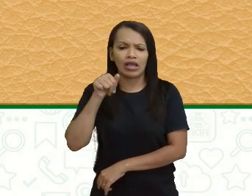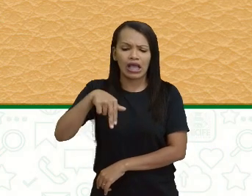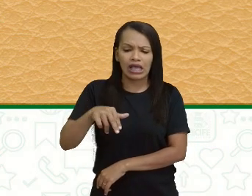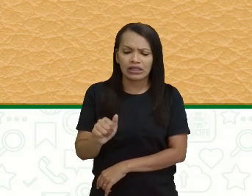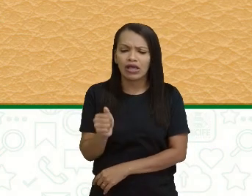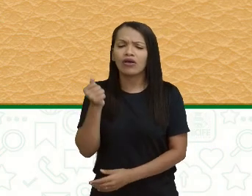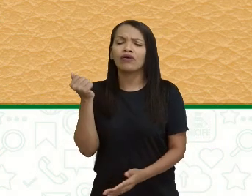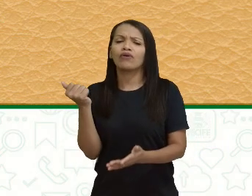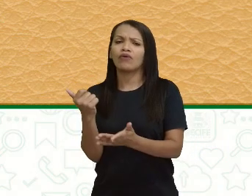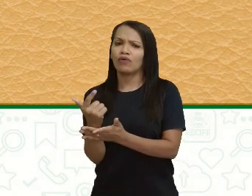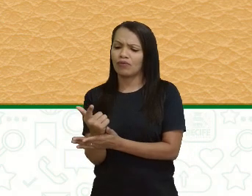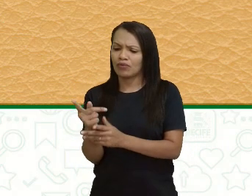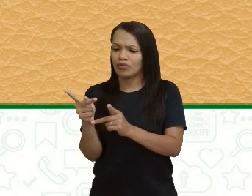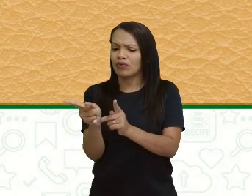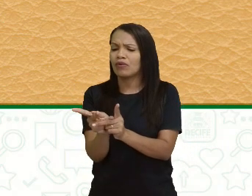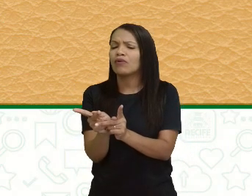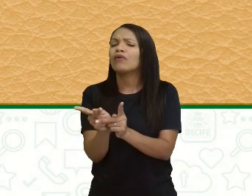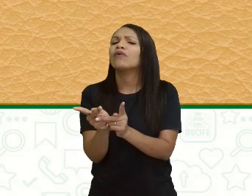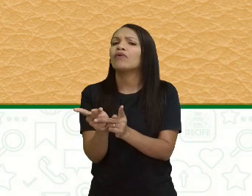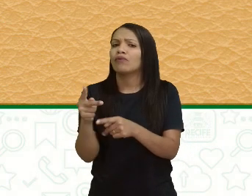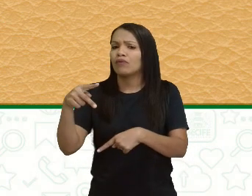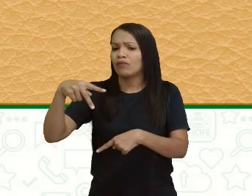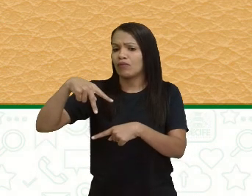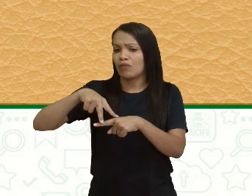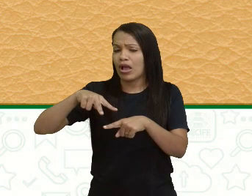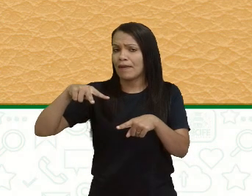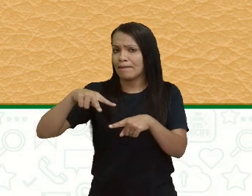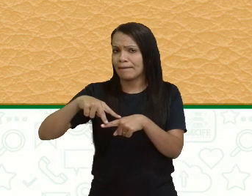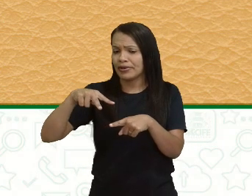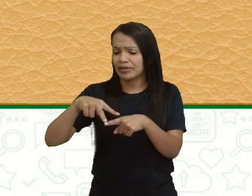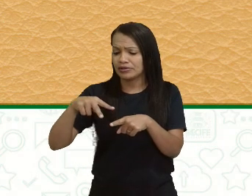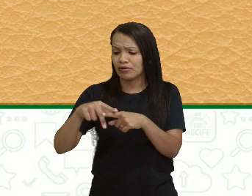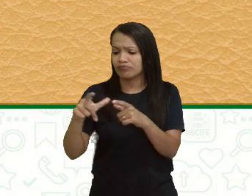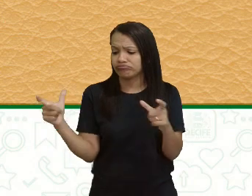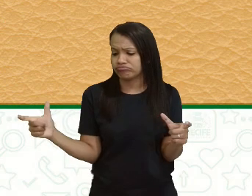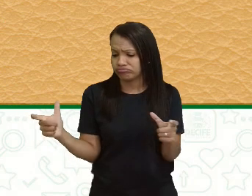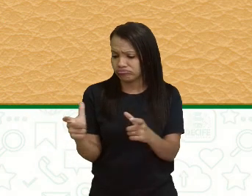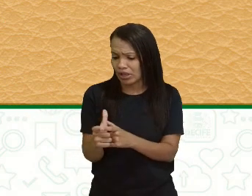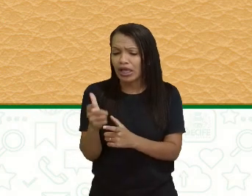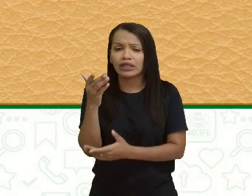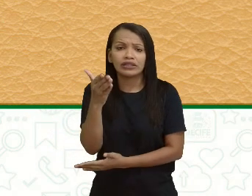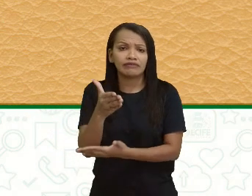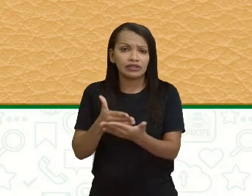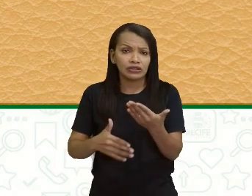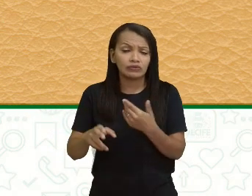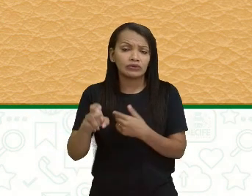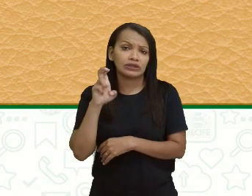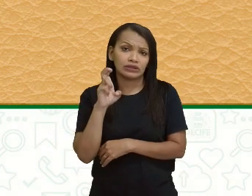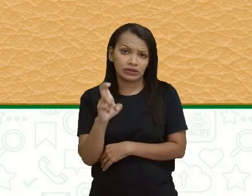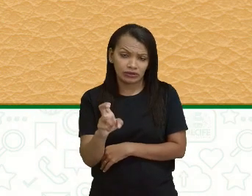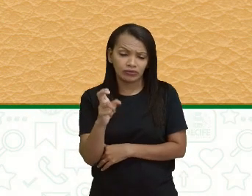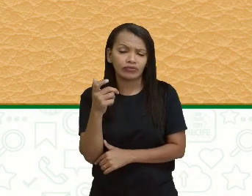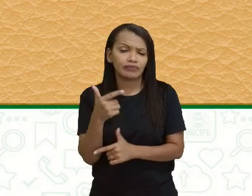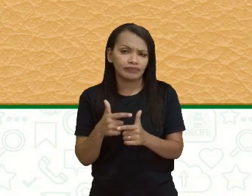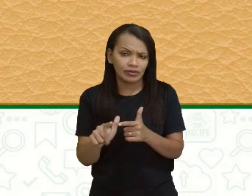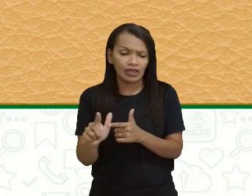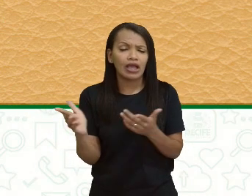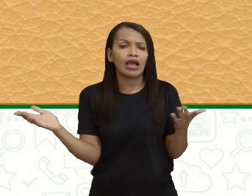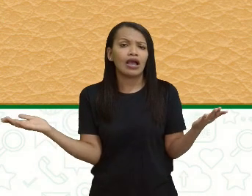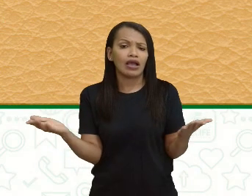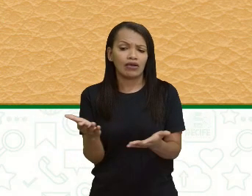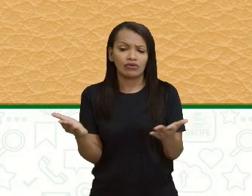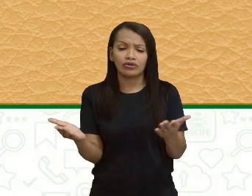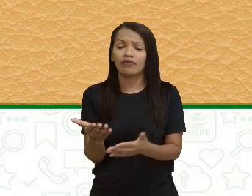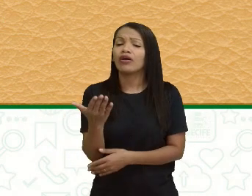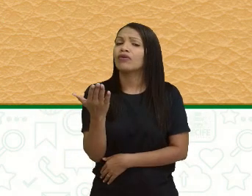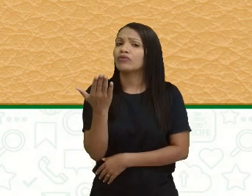média e a dividiu em 5 fatias iguais. Ela irá comer agora apenas